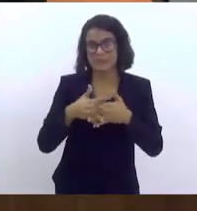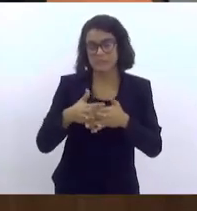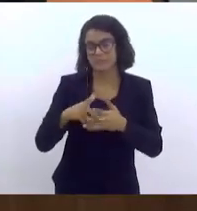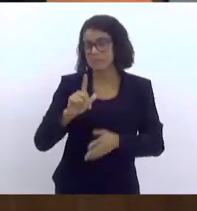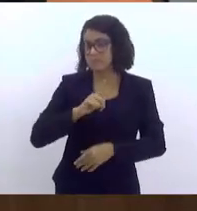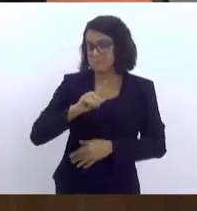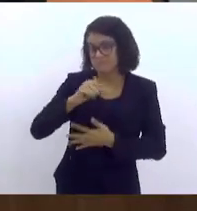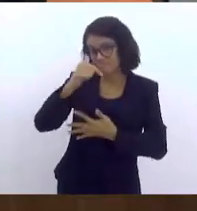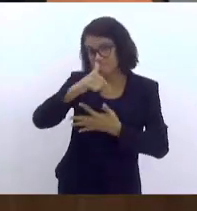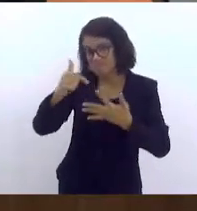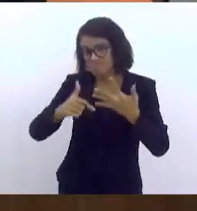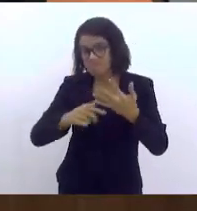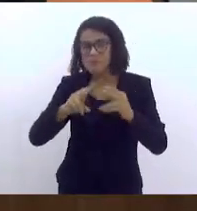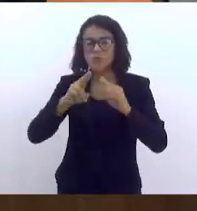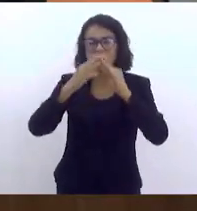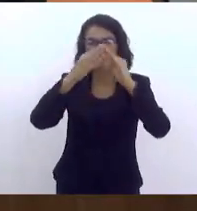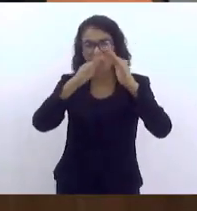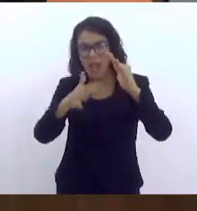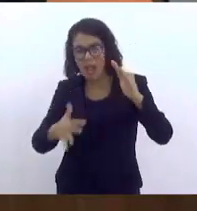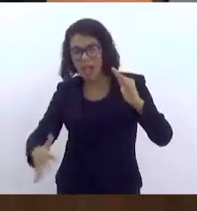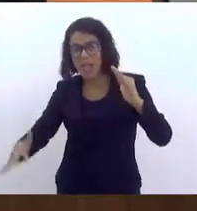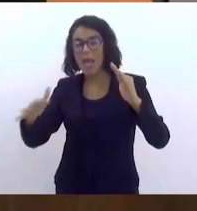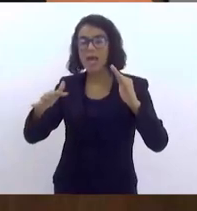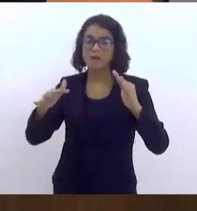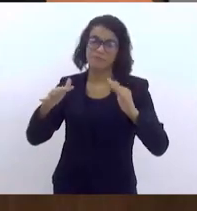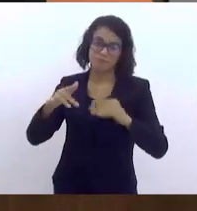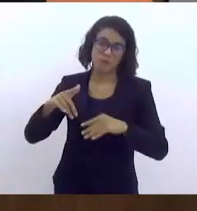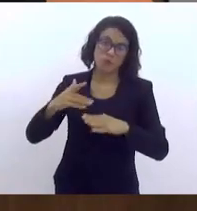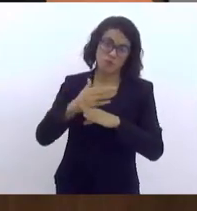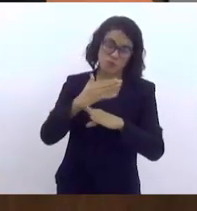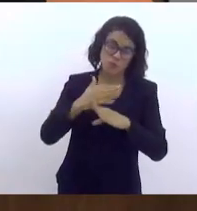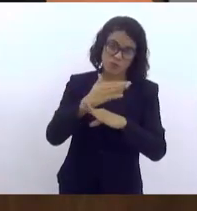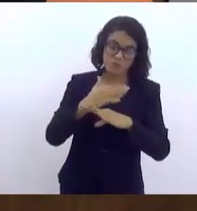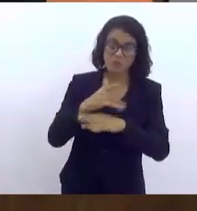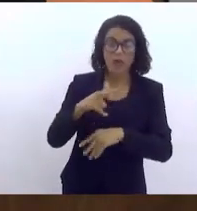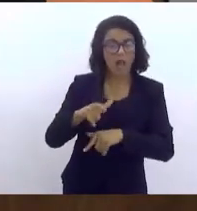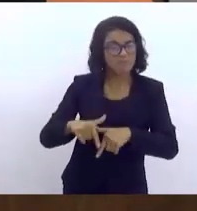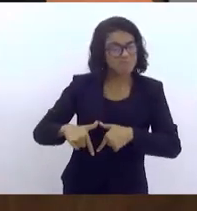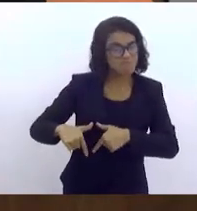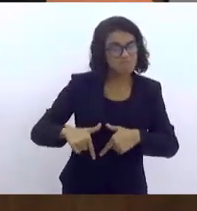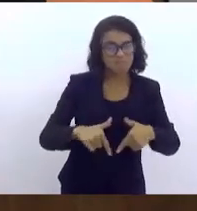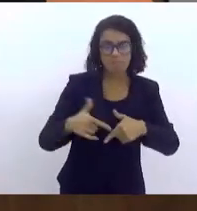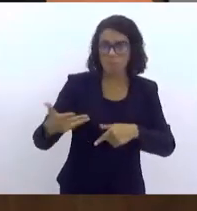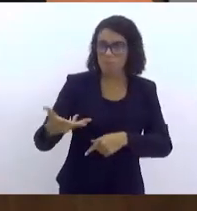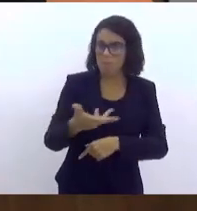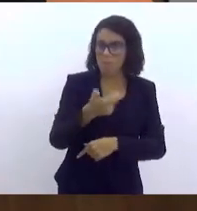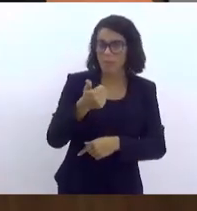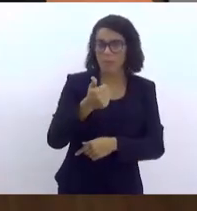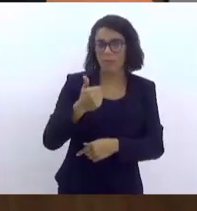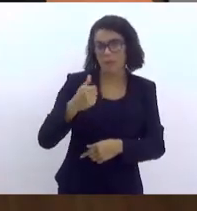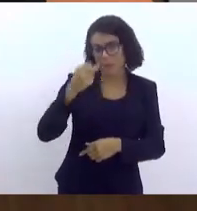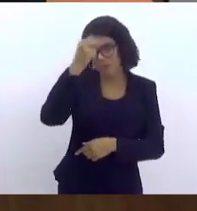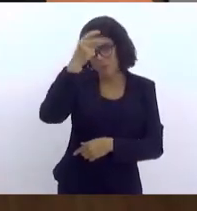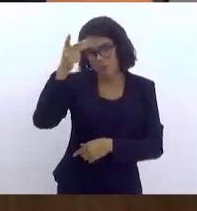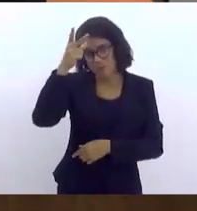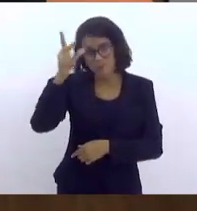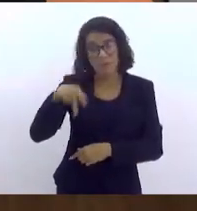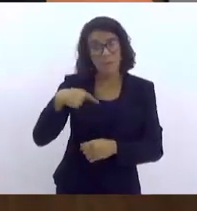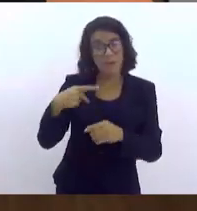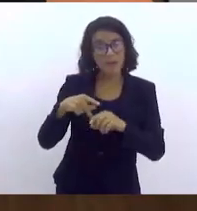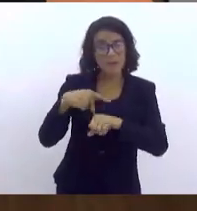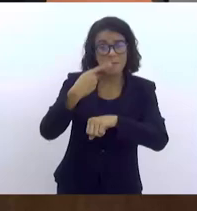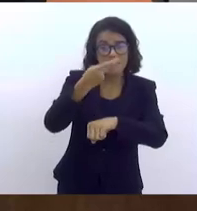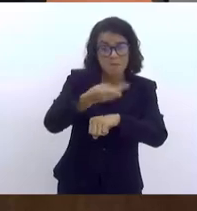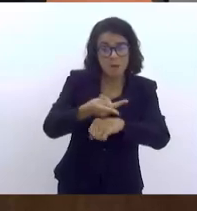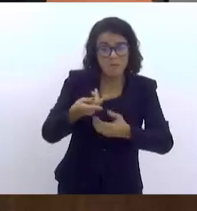todas as questões de desastres ambientais do município conduz de forma incrível e brilhante no município foi inclusive premiada